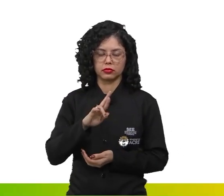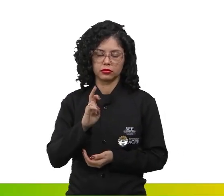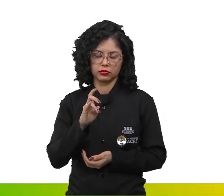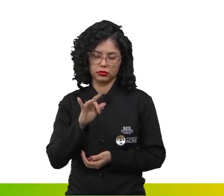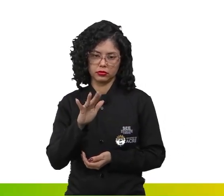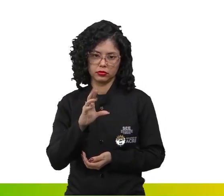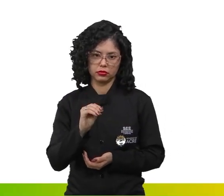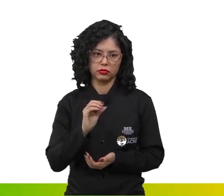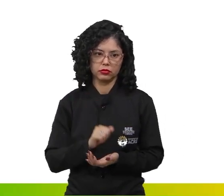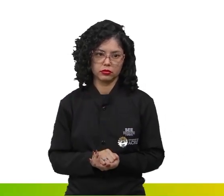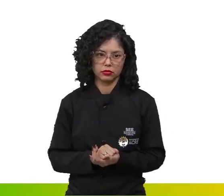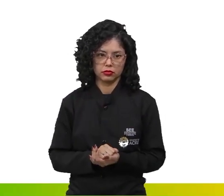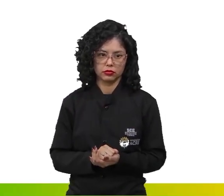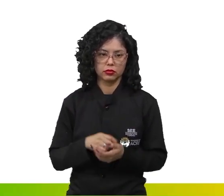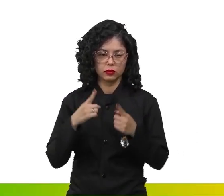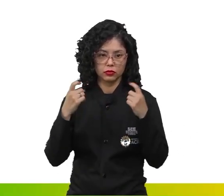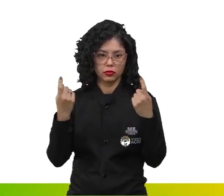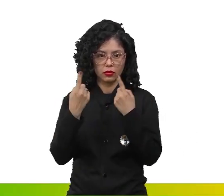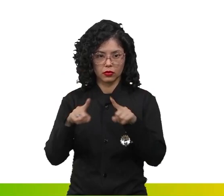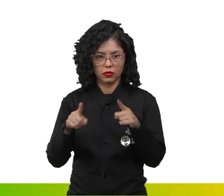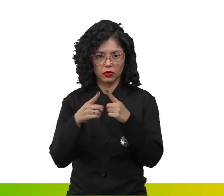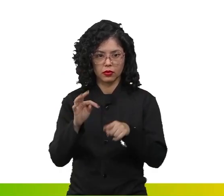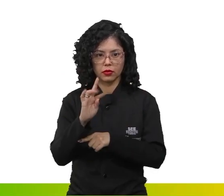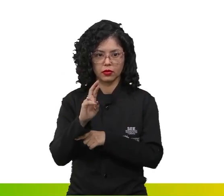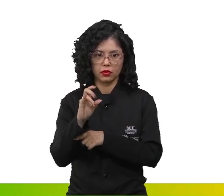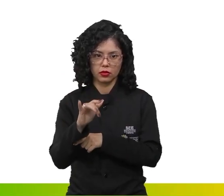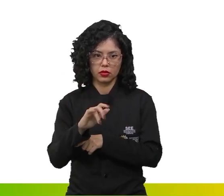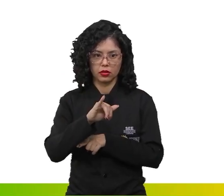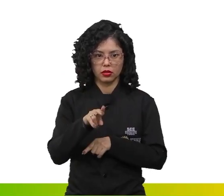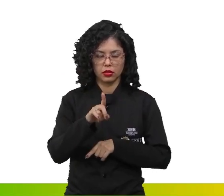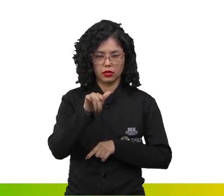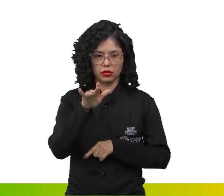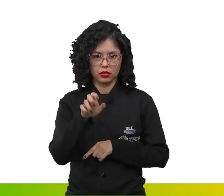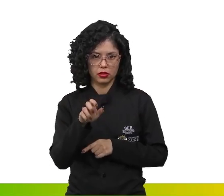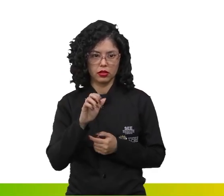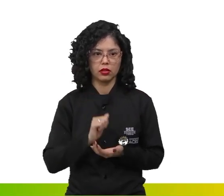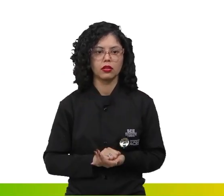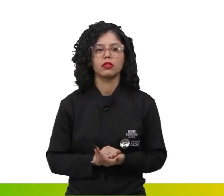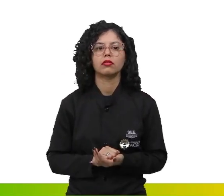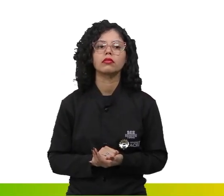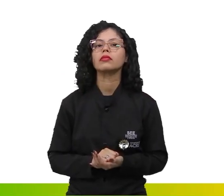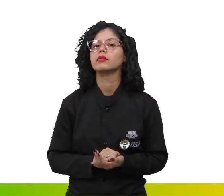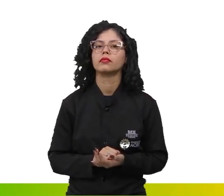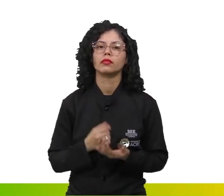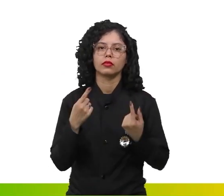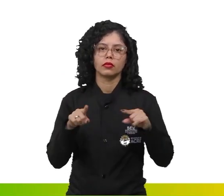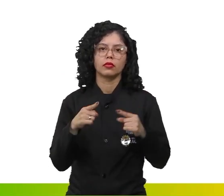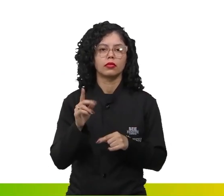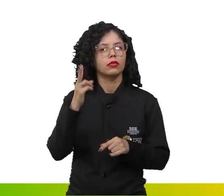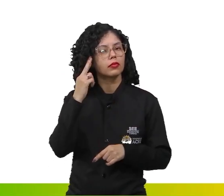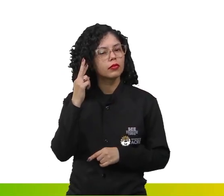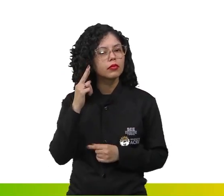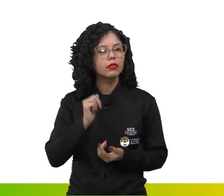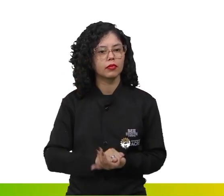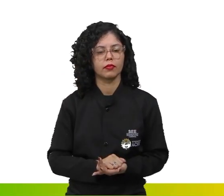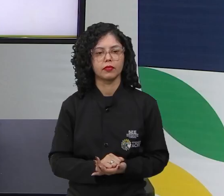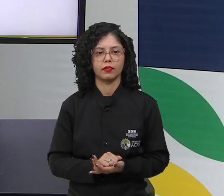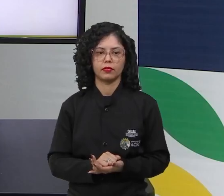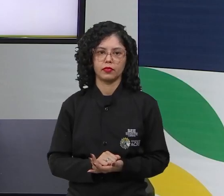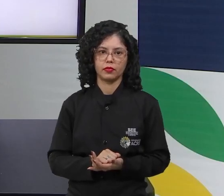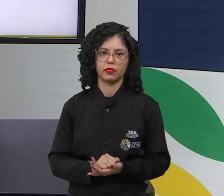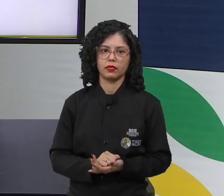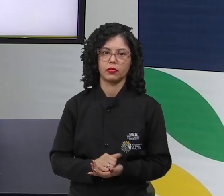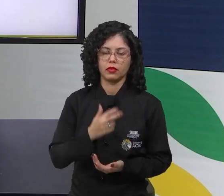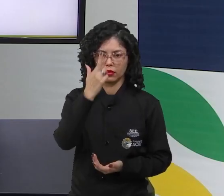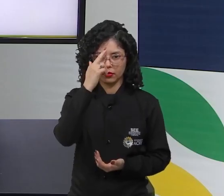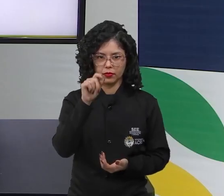imagéticos, recursos sonoros, vem música, vem trilha, vem jingle. A questão da música ela é muito comum. Normalmente,